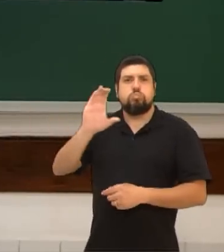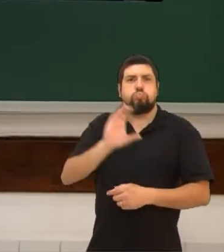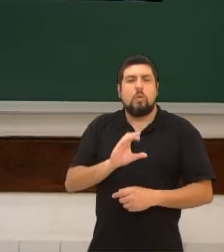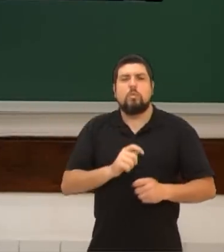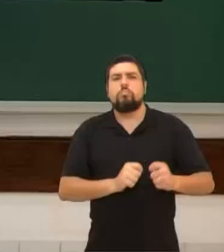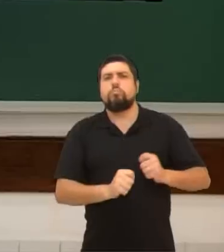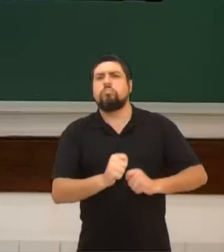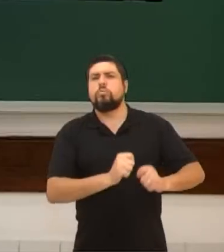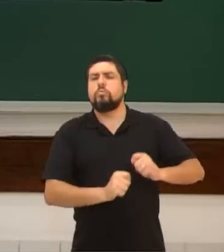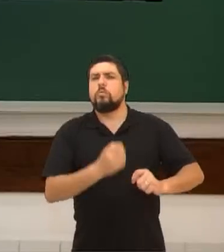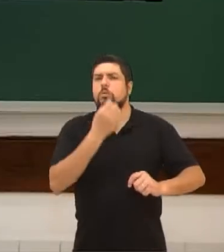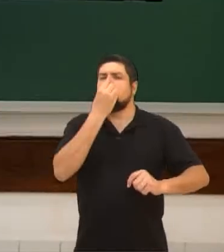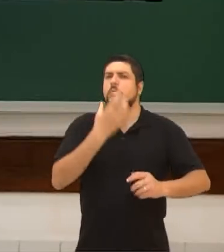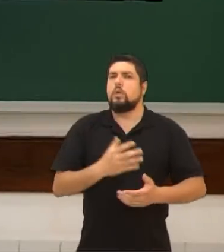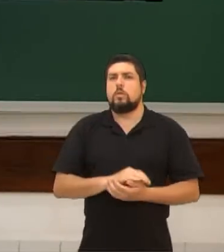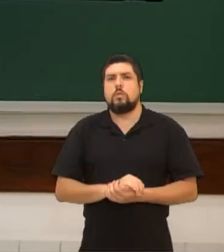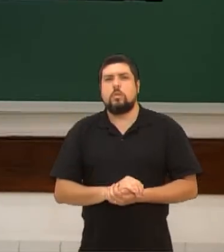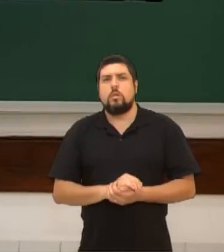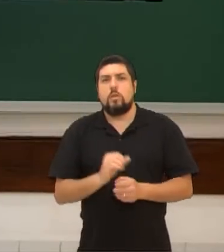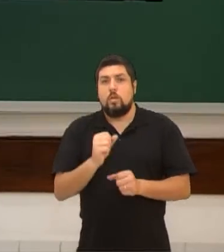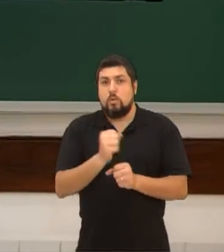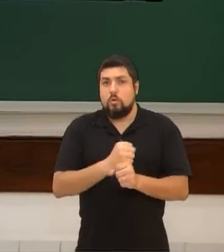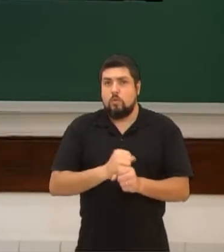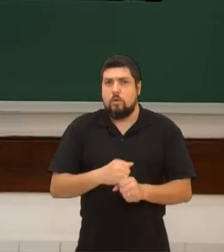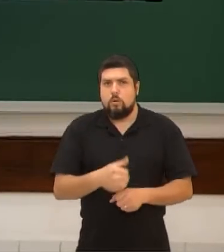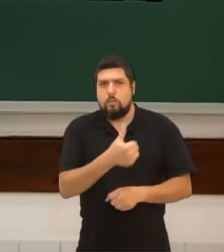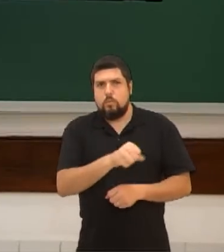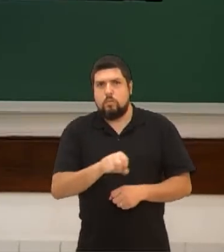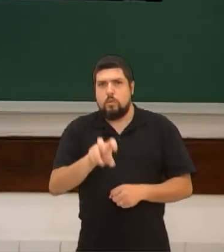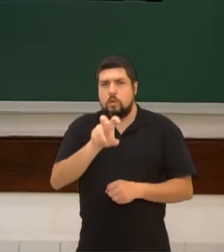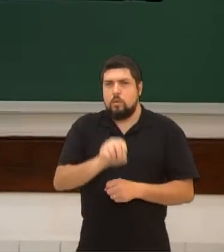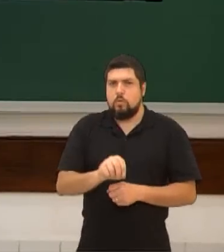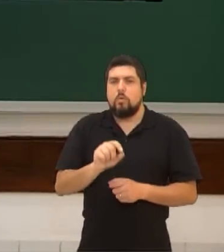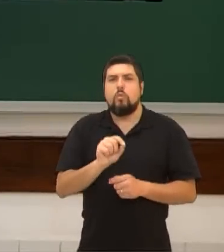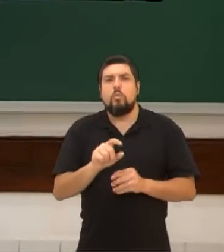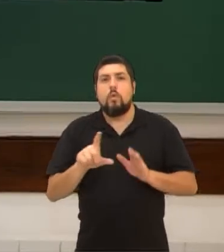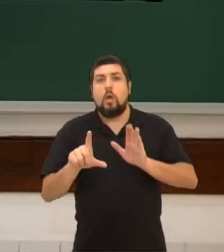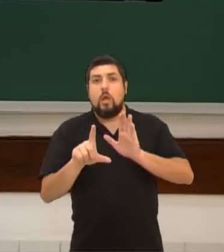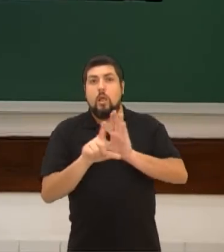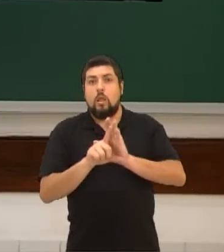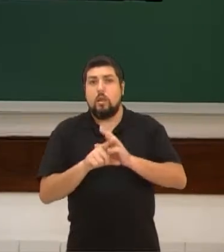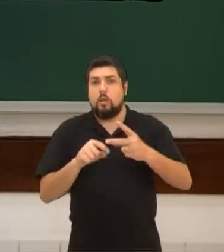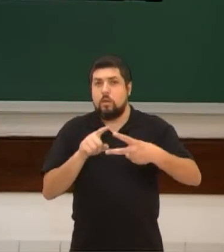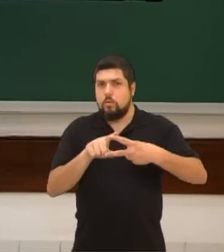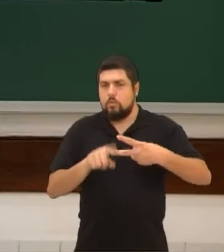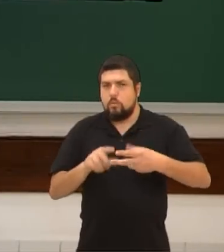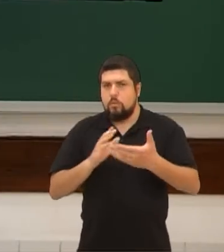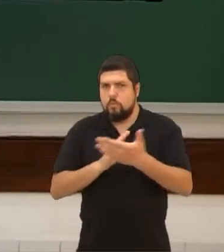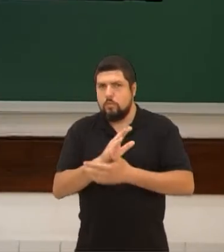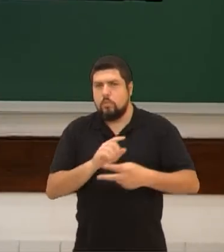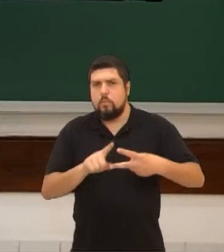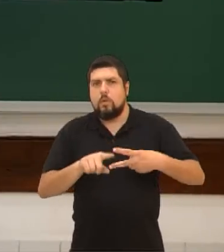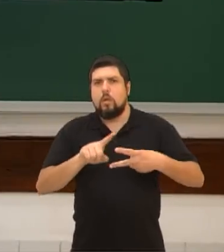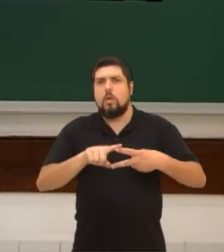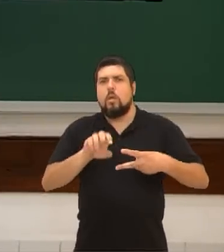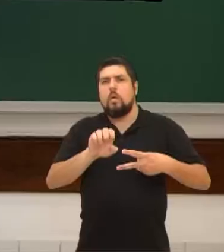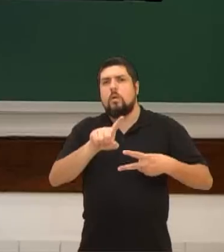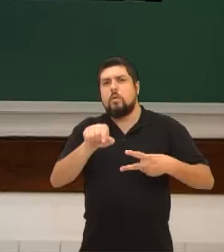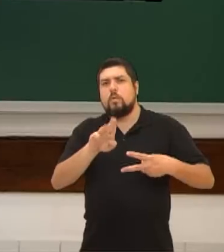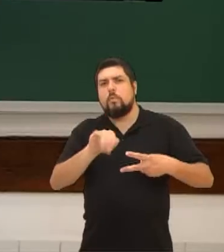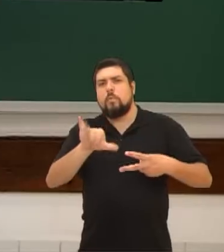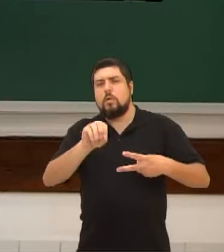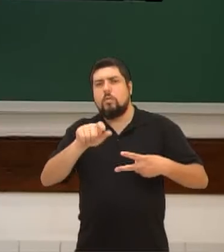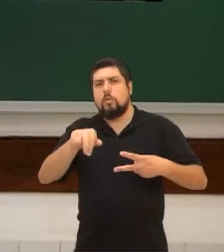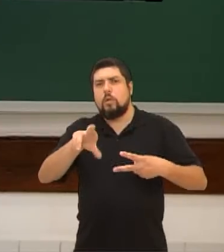estabilidade econômica. No ano de 1850, nós temos duas leis aprovadas no Brasil, a Lei Eusébio de Queiroz, que